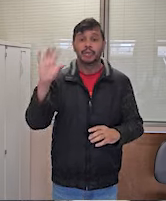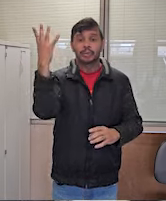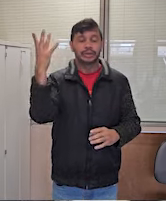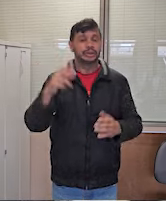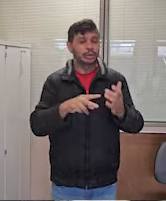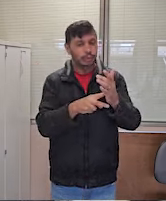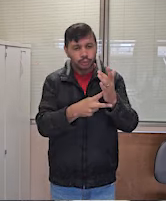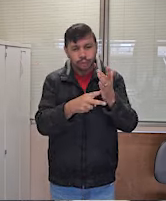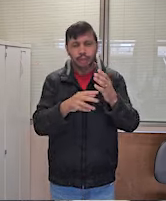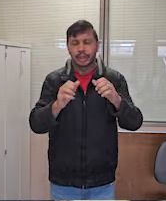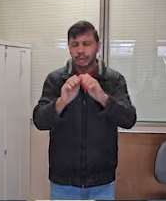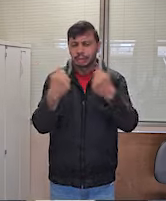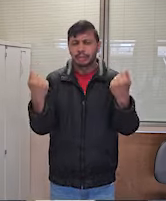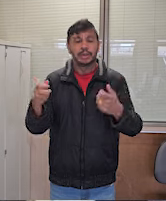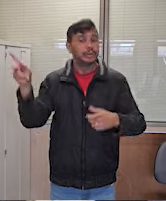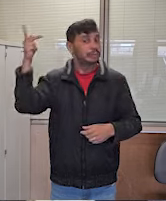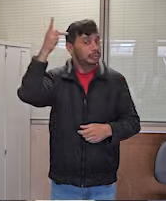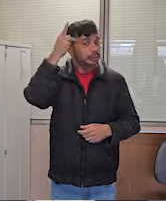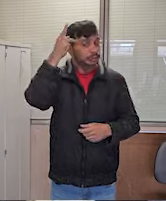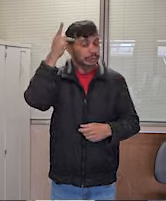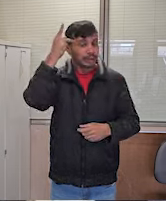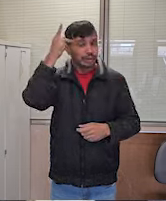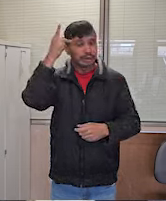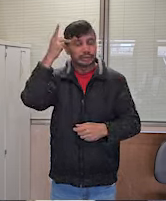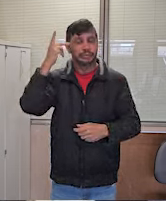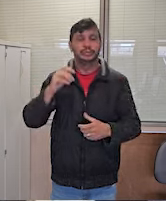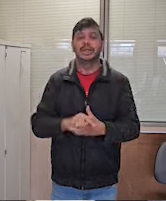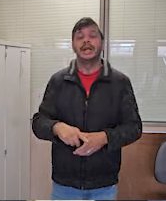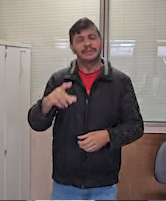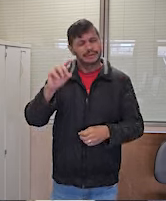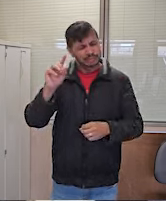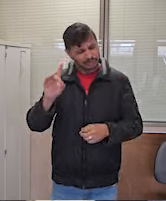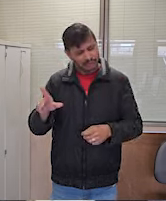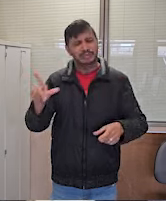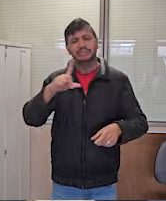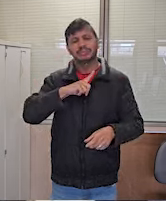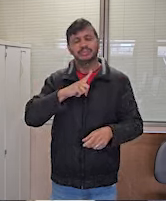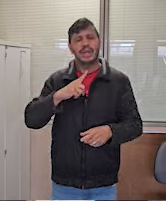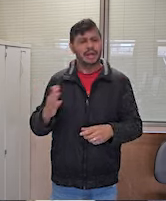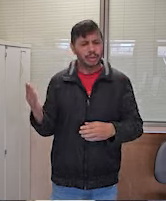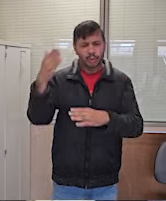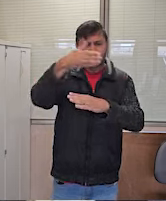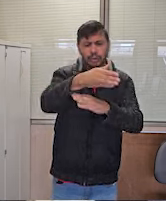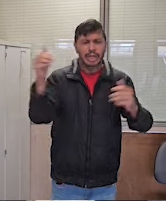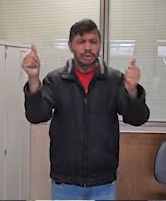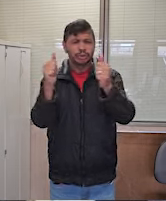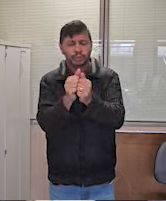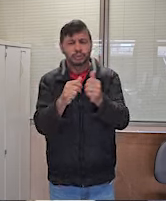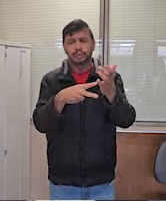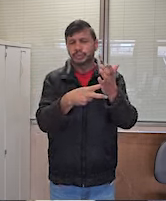comemorações aconteceram no Sindicato dos Padeiros de São Paulo, na Bela Vista, e é claro que o sindicato